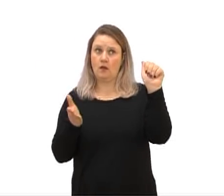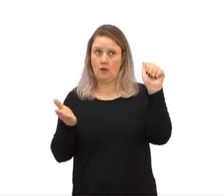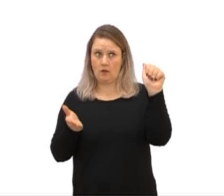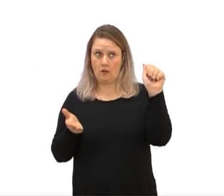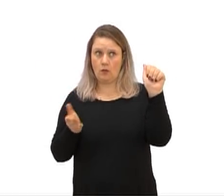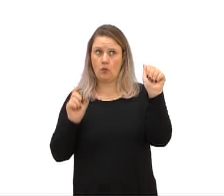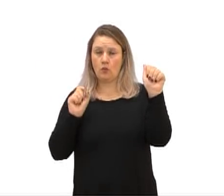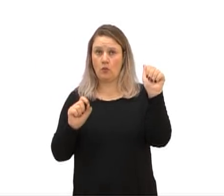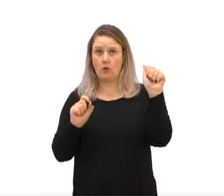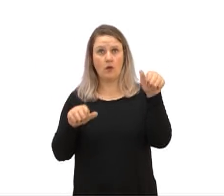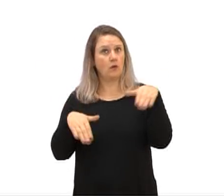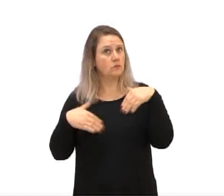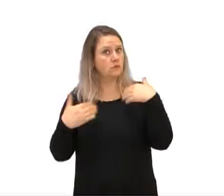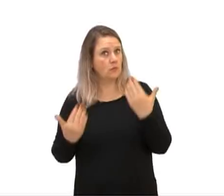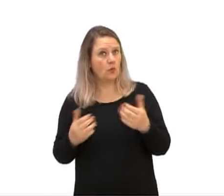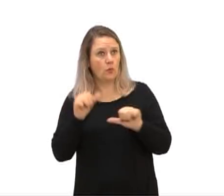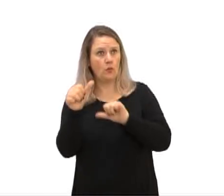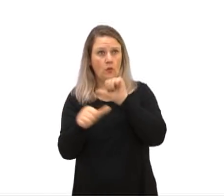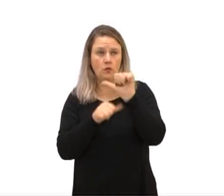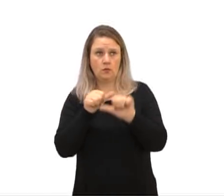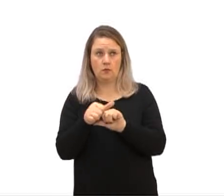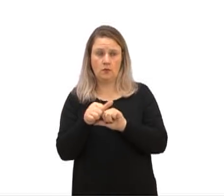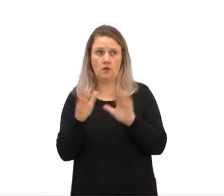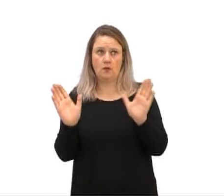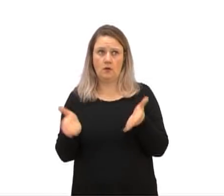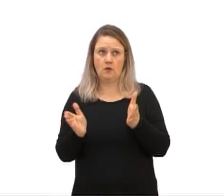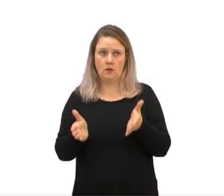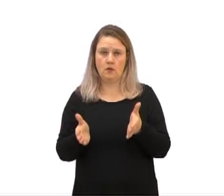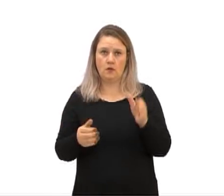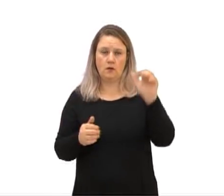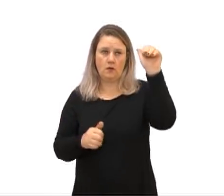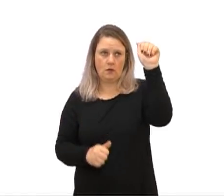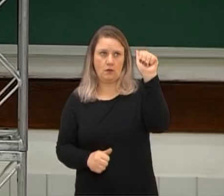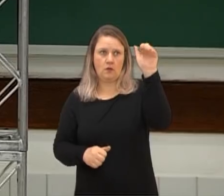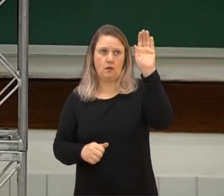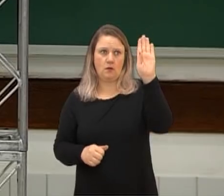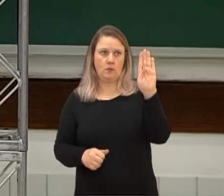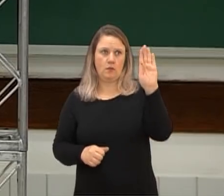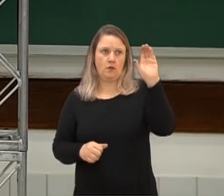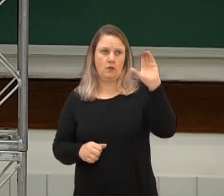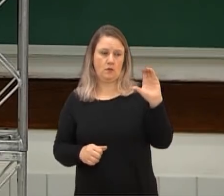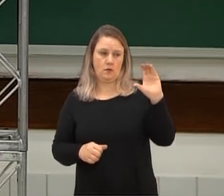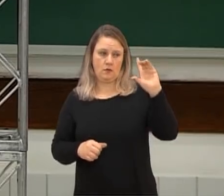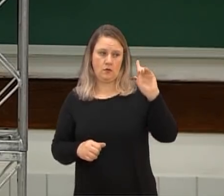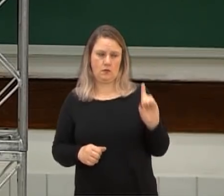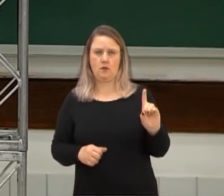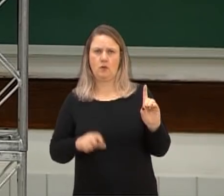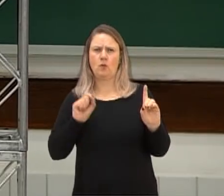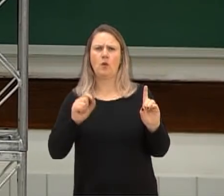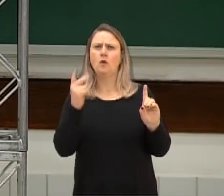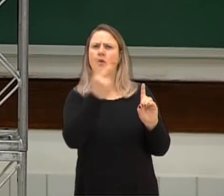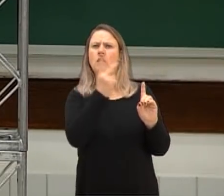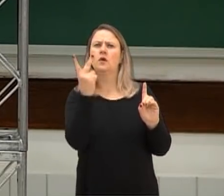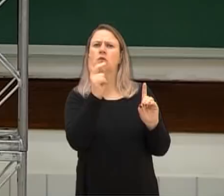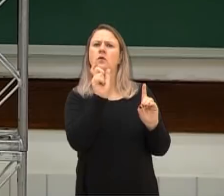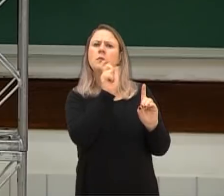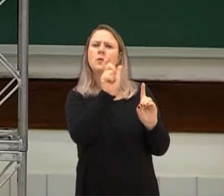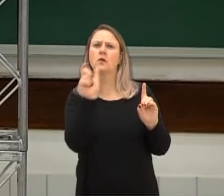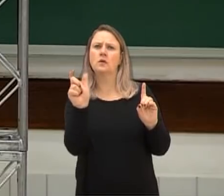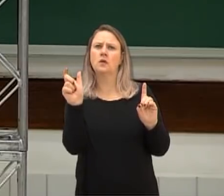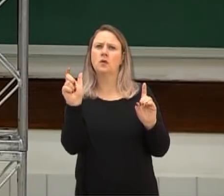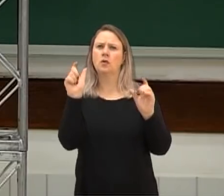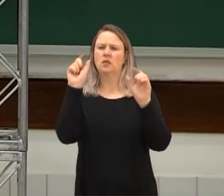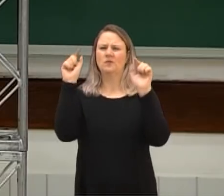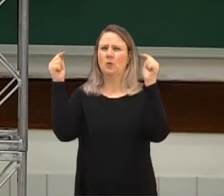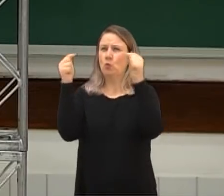se transformando em vulcânica. Leia as alternativas aqui e veja quais as duas palavrinhas que se encaixam certinho